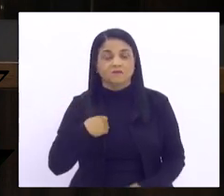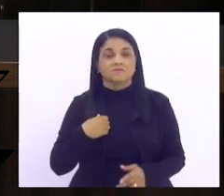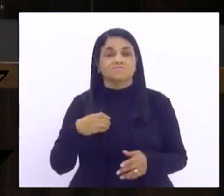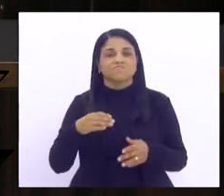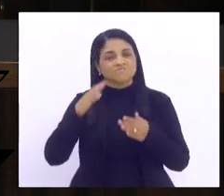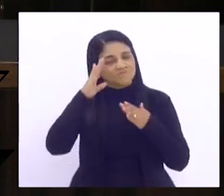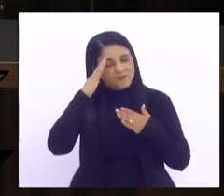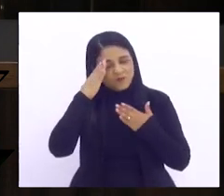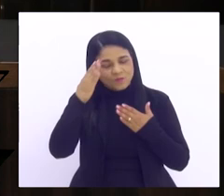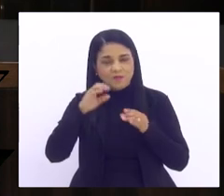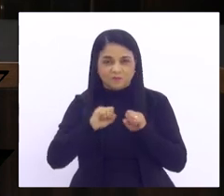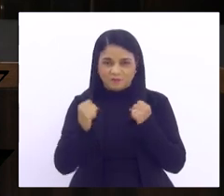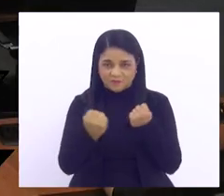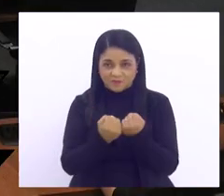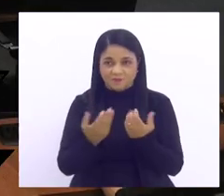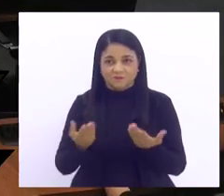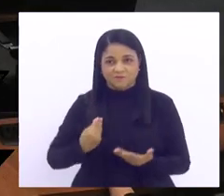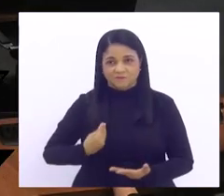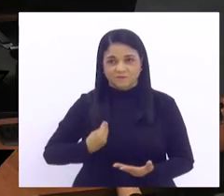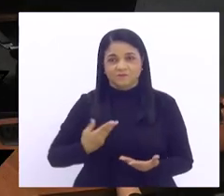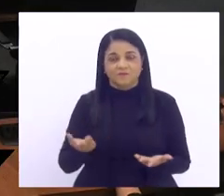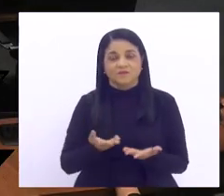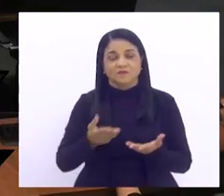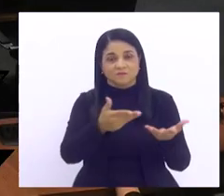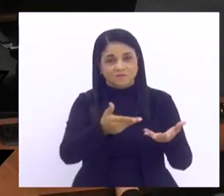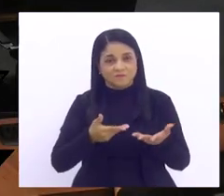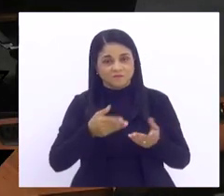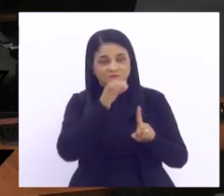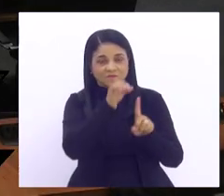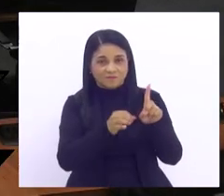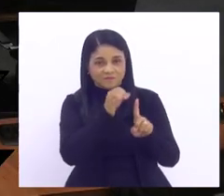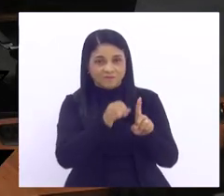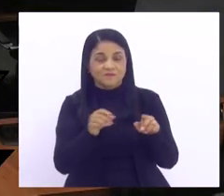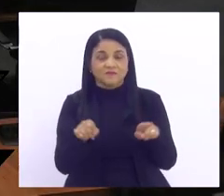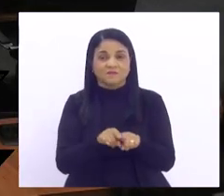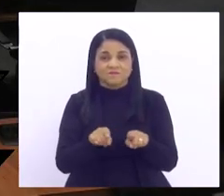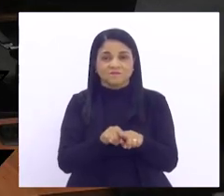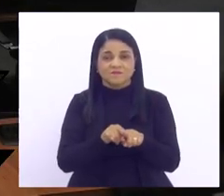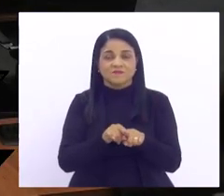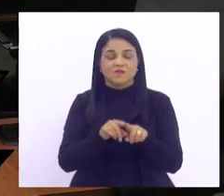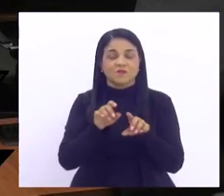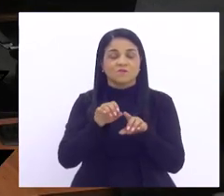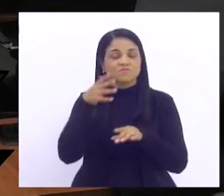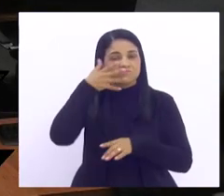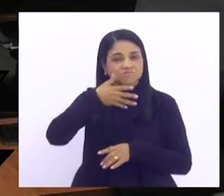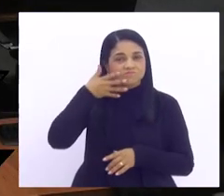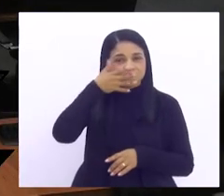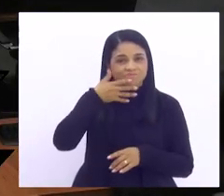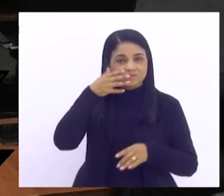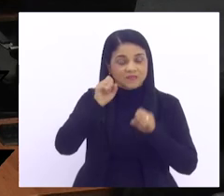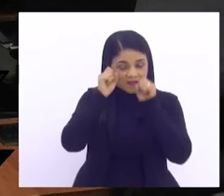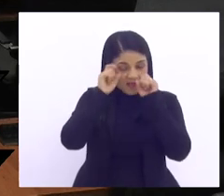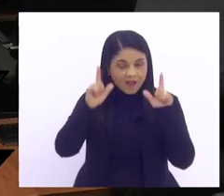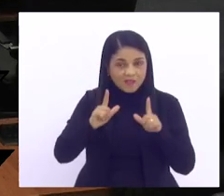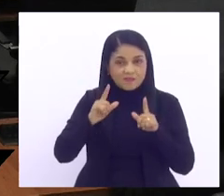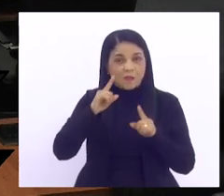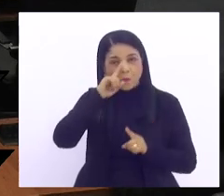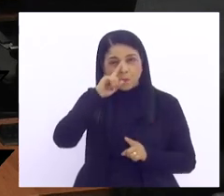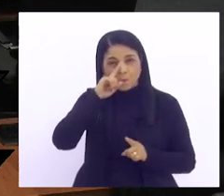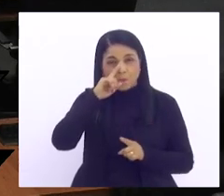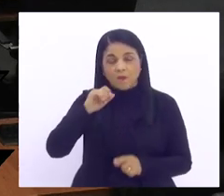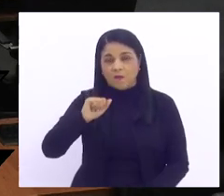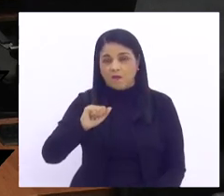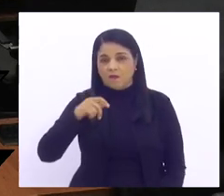Lima, procurador-geral do Ministério Público de Contas do Estado do Rio de Janeiro, para proferir sua conferência, que irá nos alertar sobre os riscos da